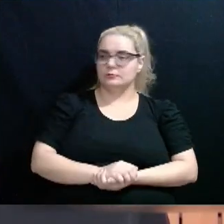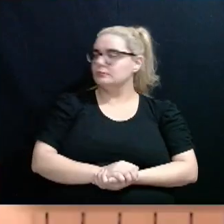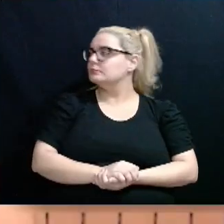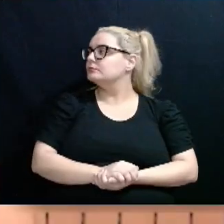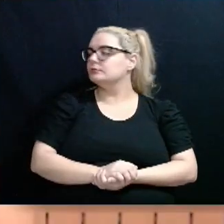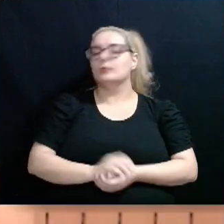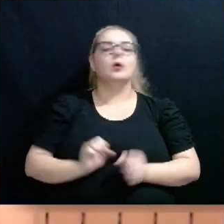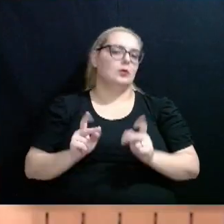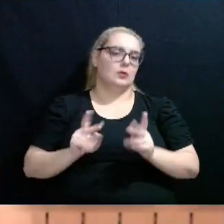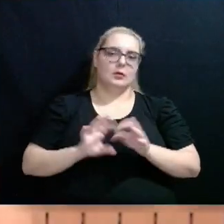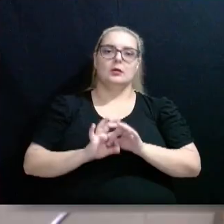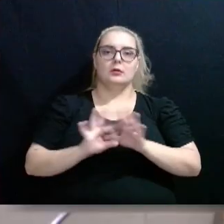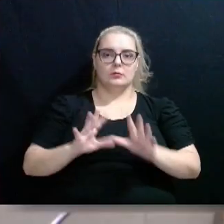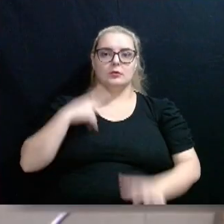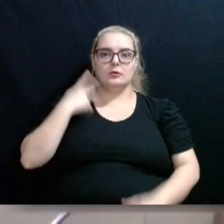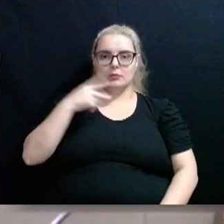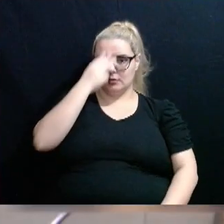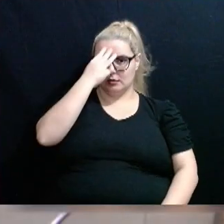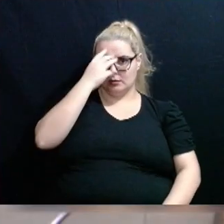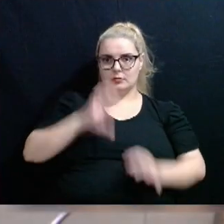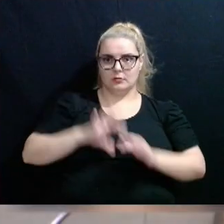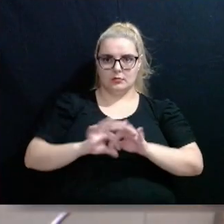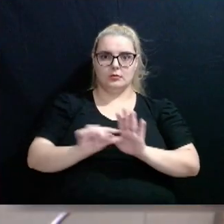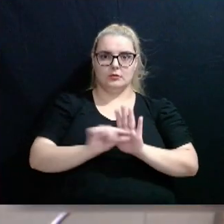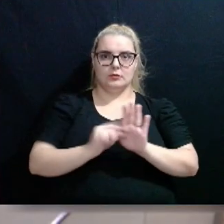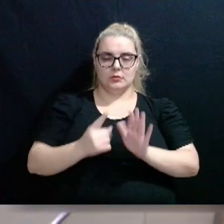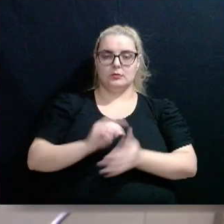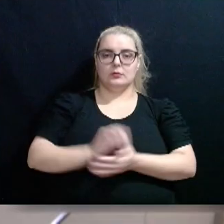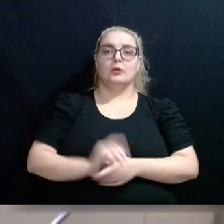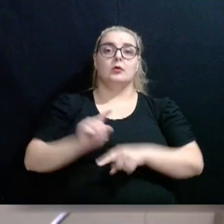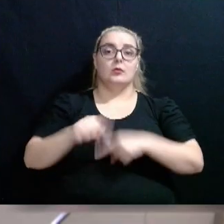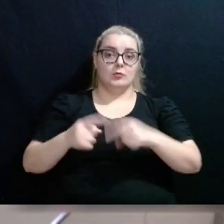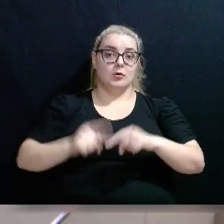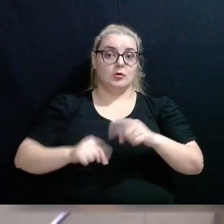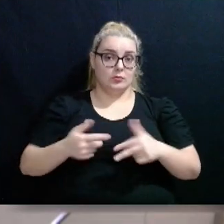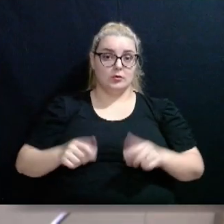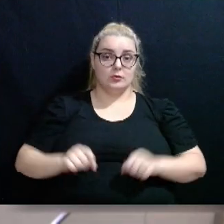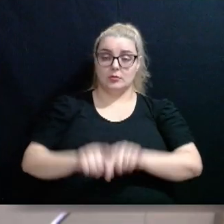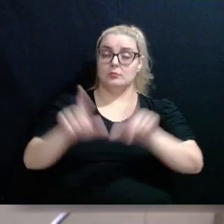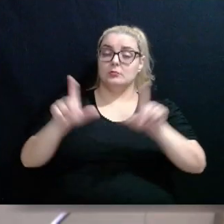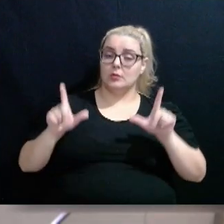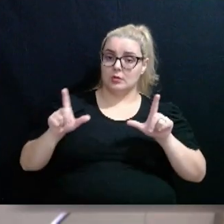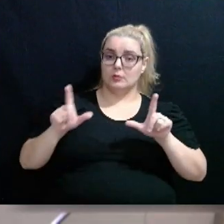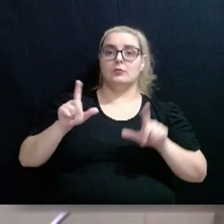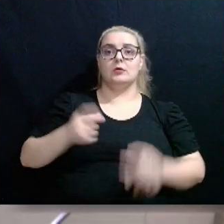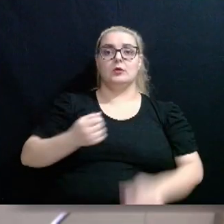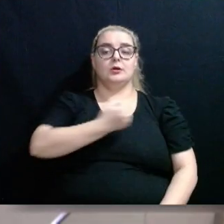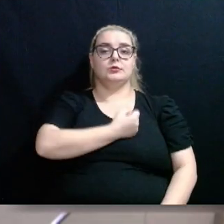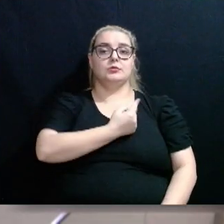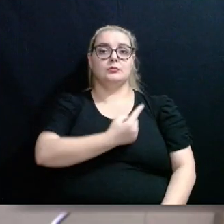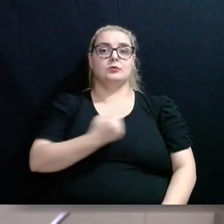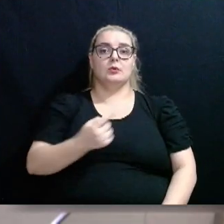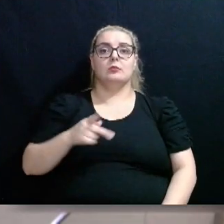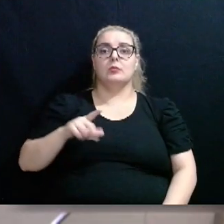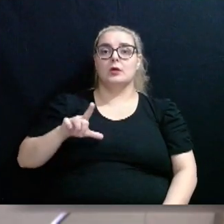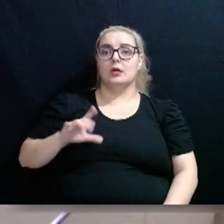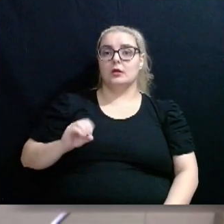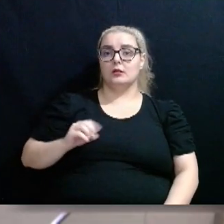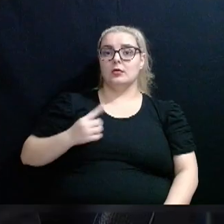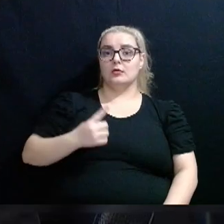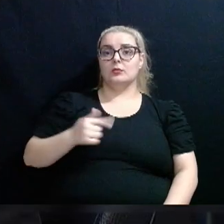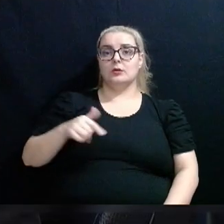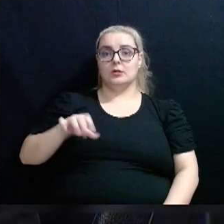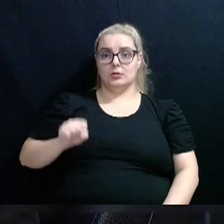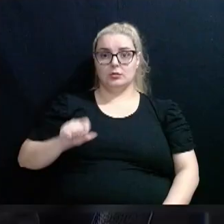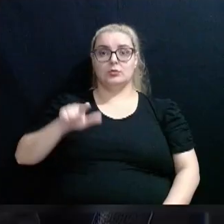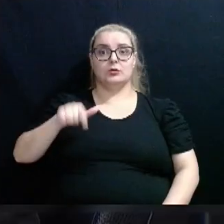ao vereador Wagner Romão do item 1. Outra matéria em destaque foi a de número 11, o PLO 178 de